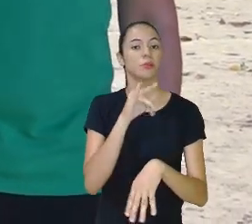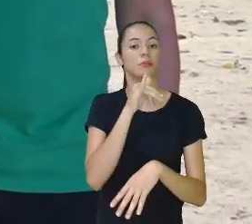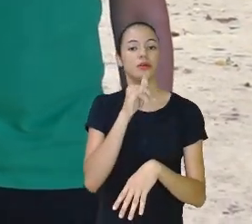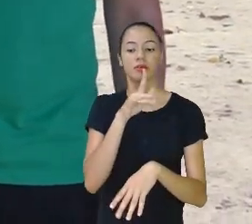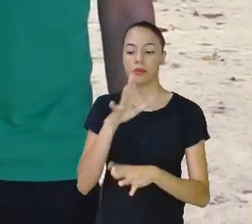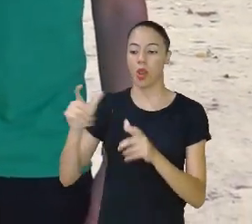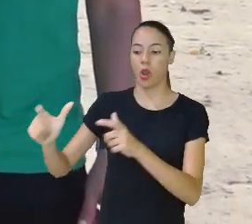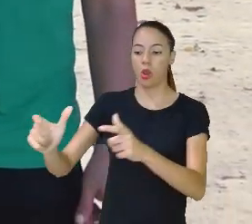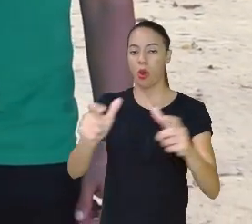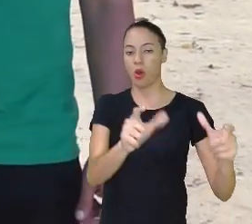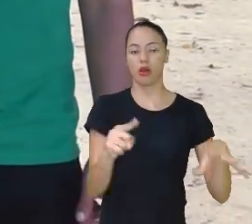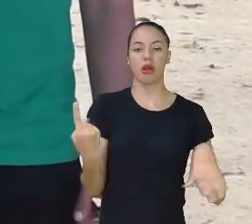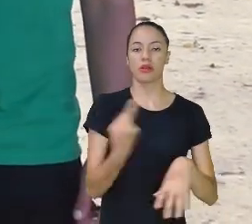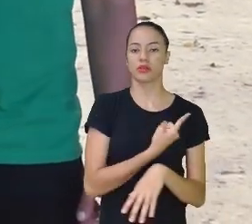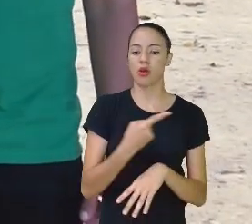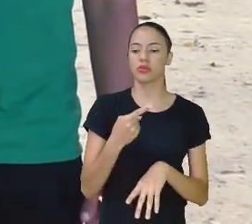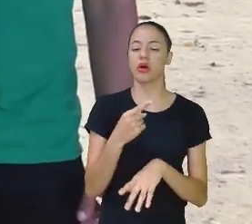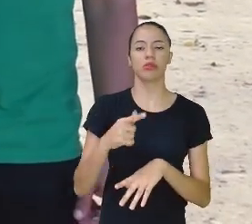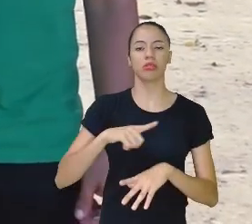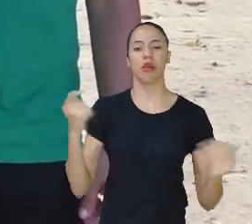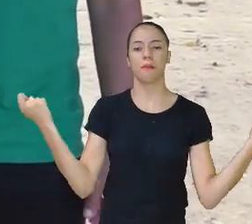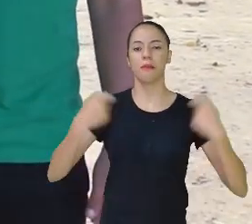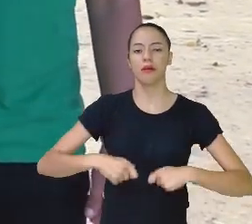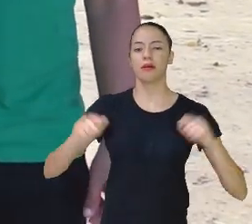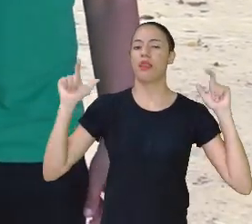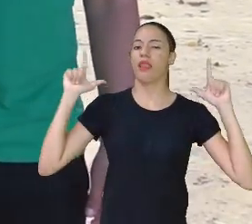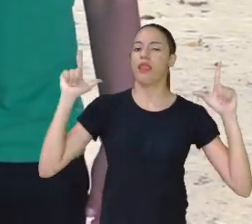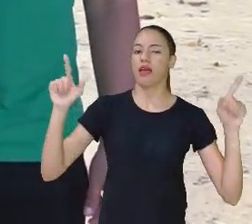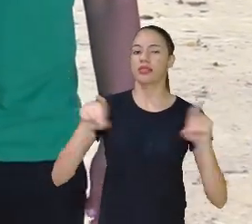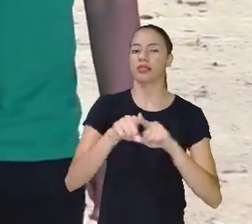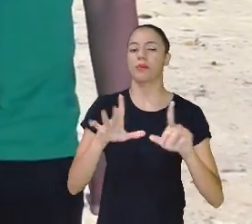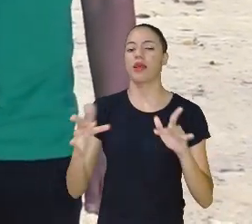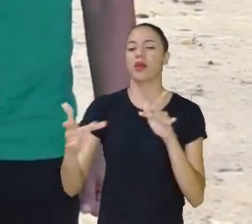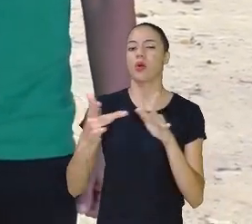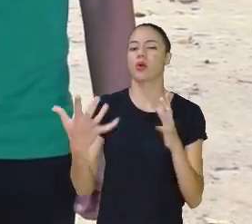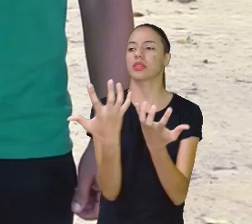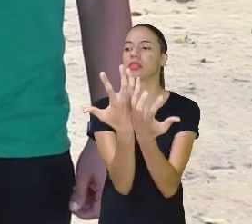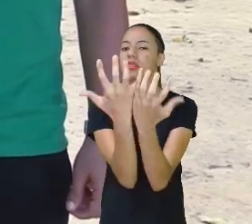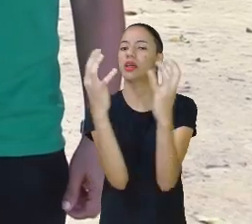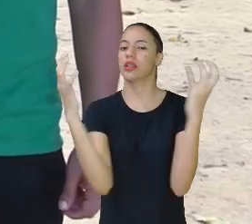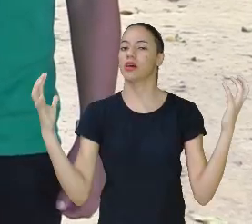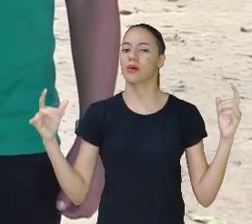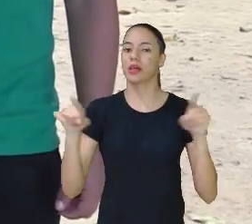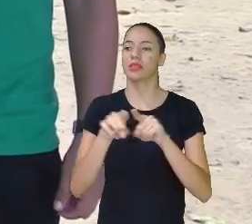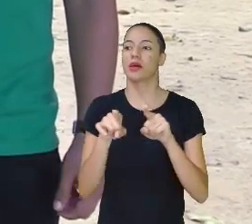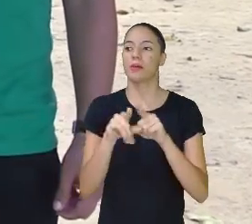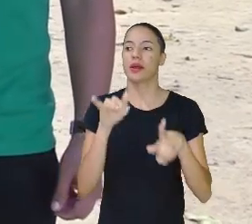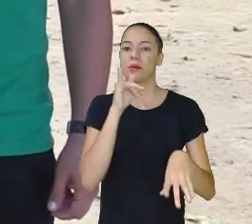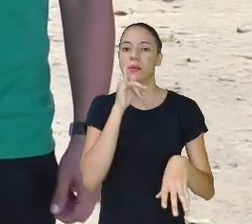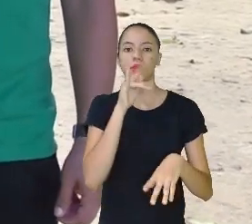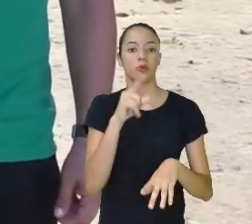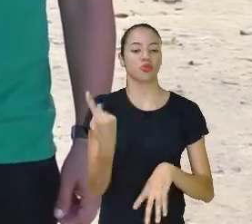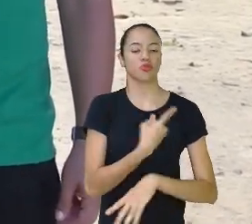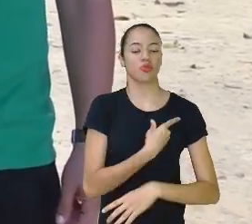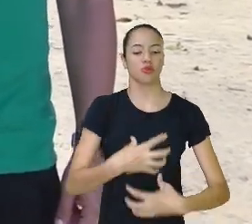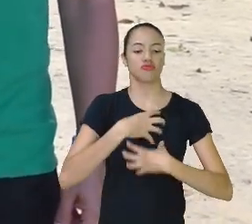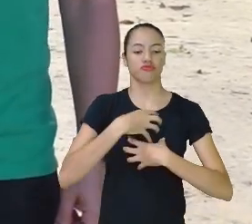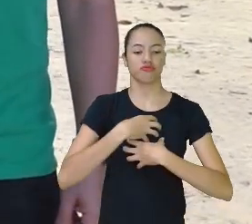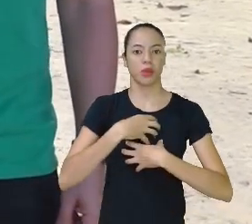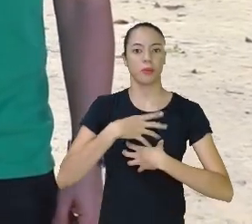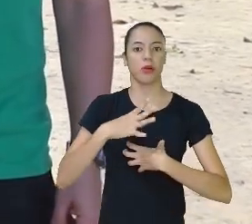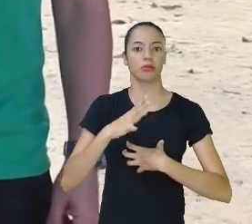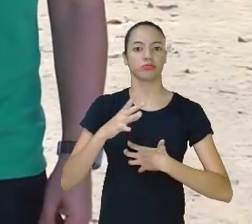possa ter um lazer, ter esse espaço com a natureza, ter esse espaço com o meio ambiente e a gente se sente parte do local, a